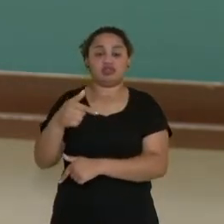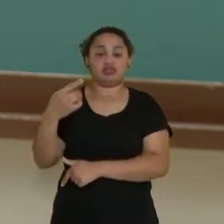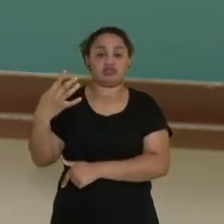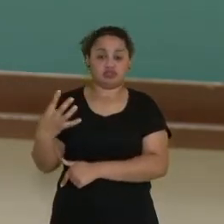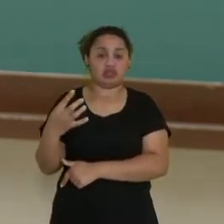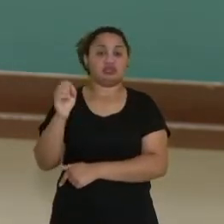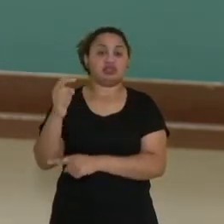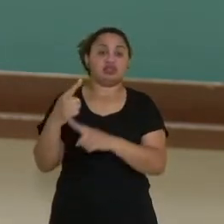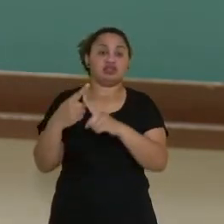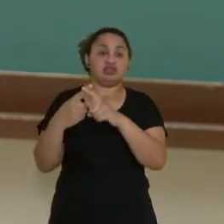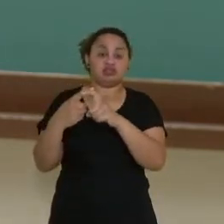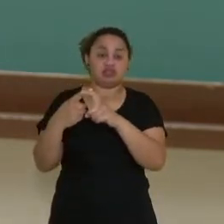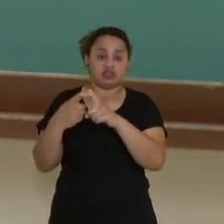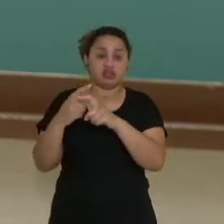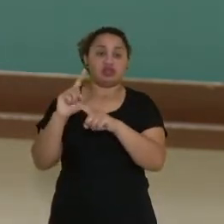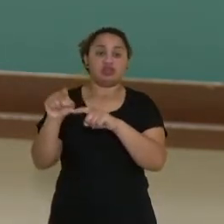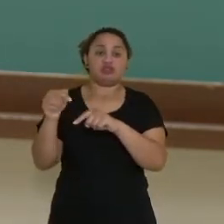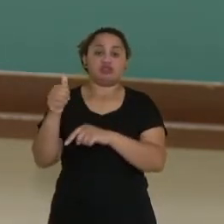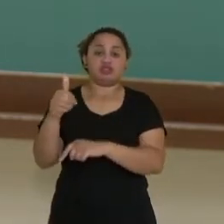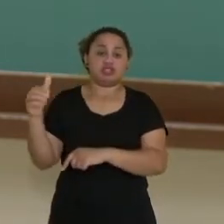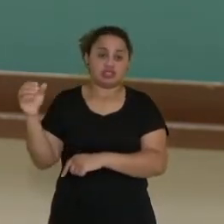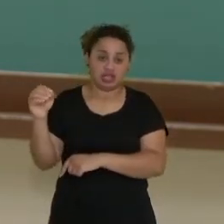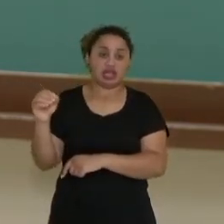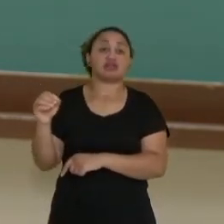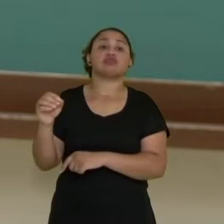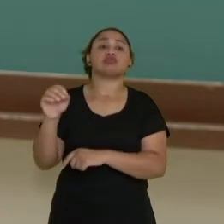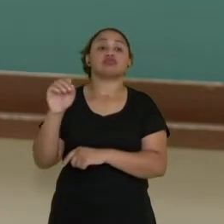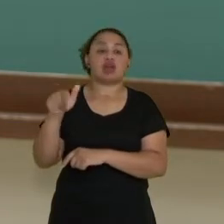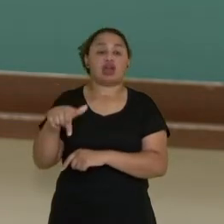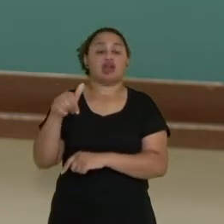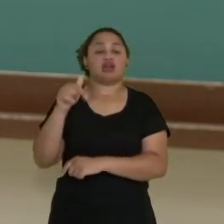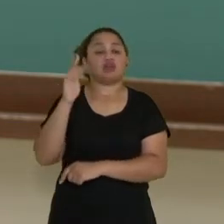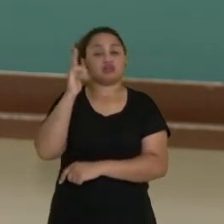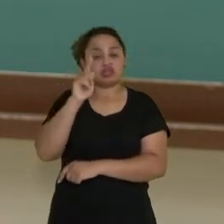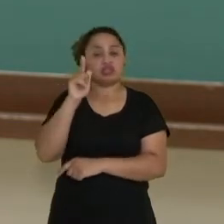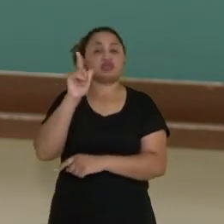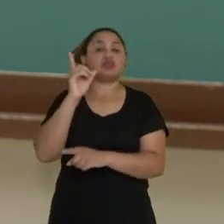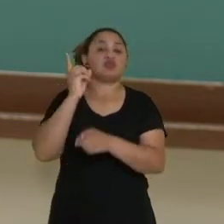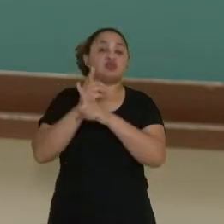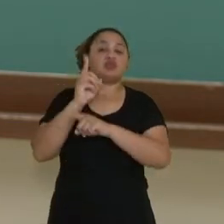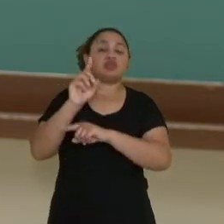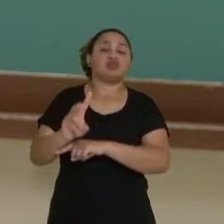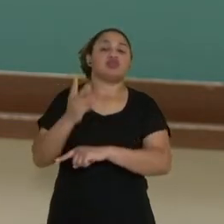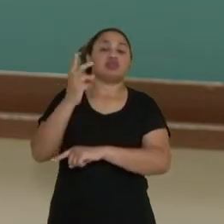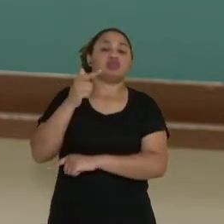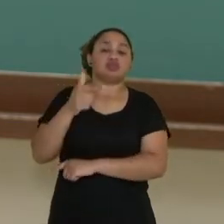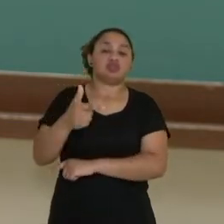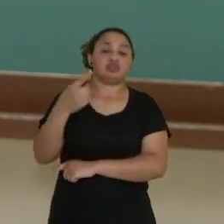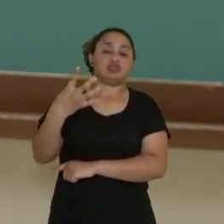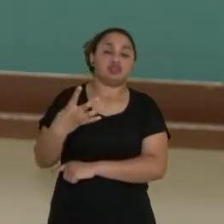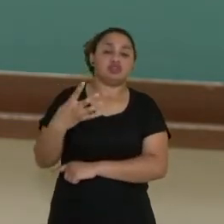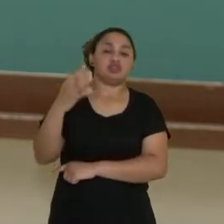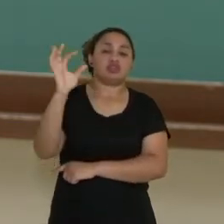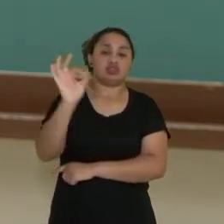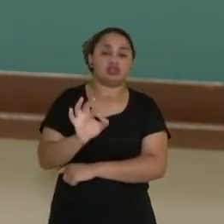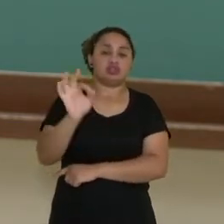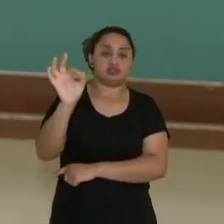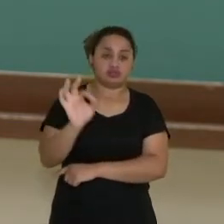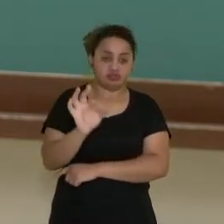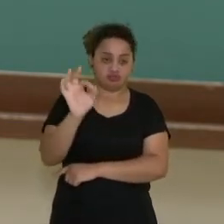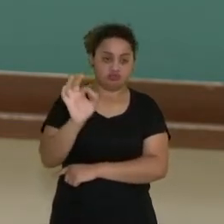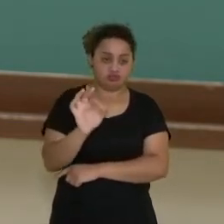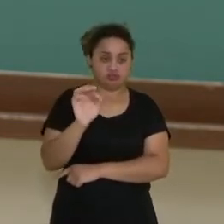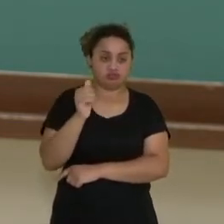se eu multiplicar esse 0,24 novamente por 100, eu transformo esse valor em